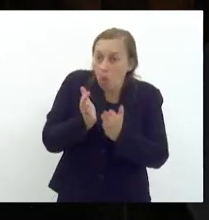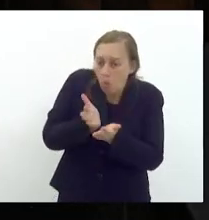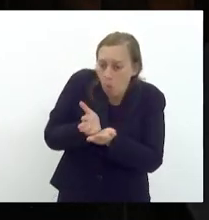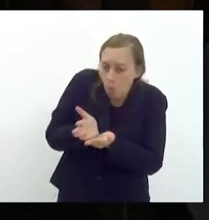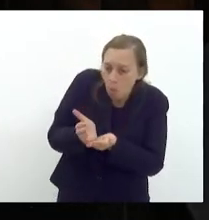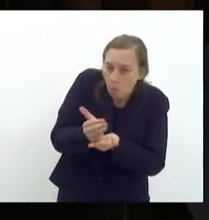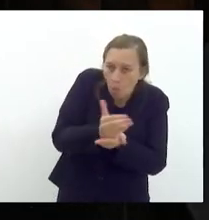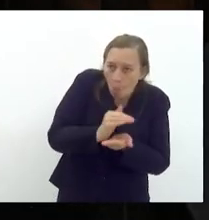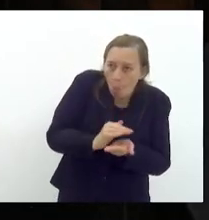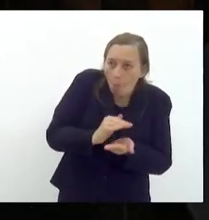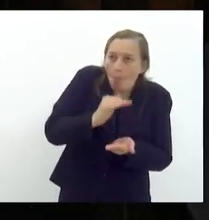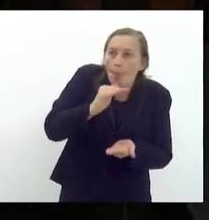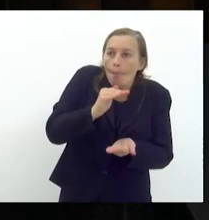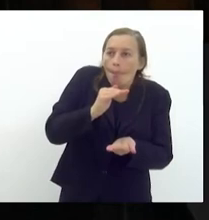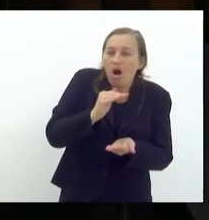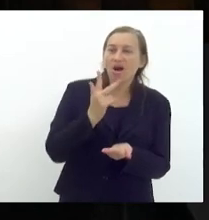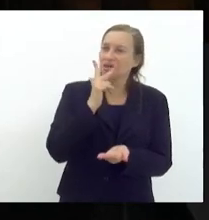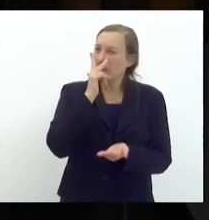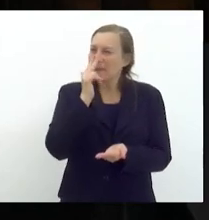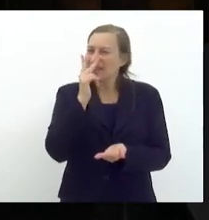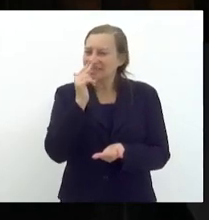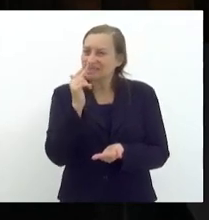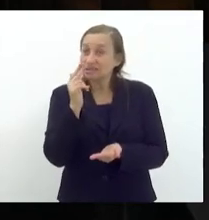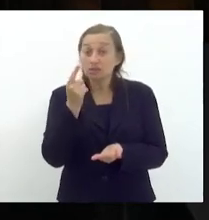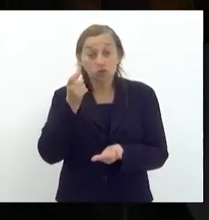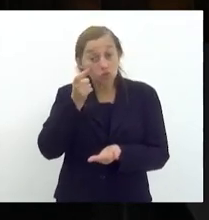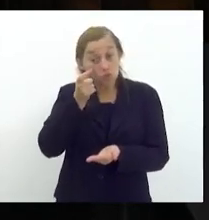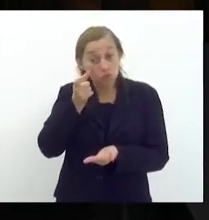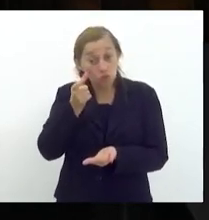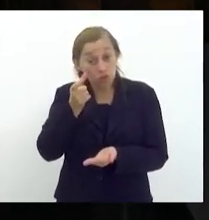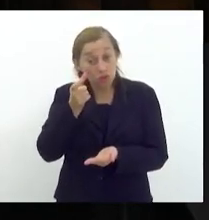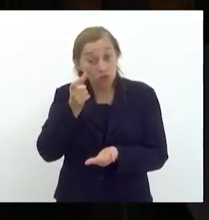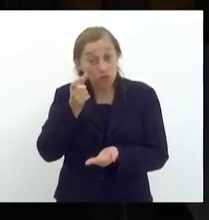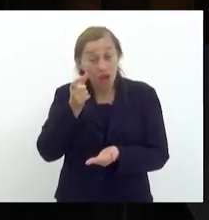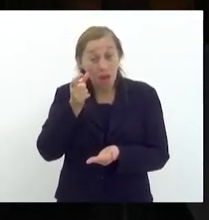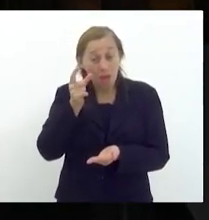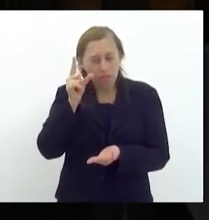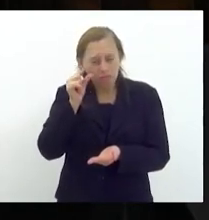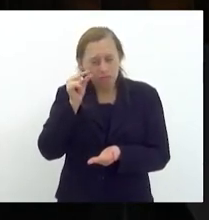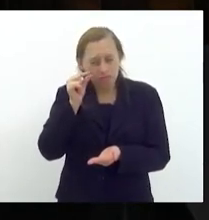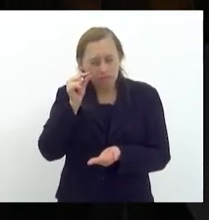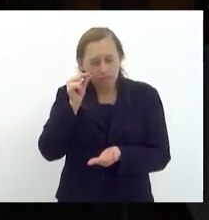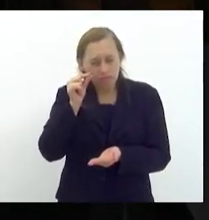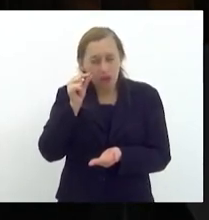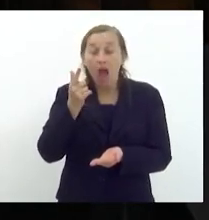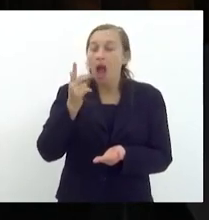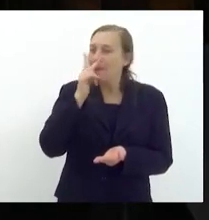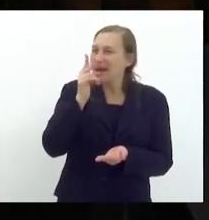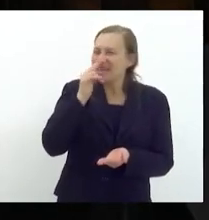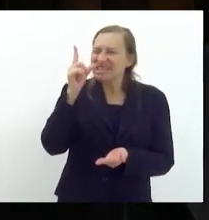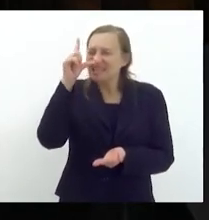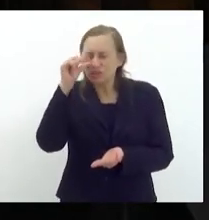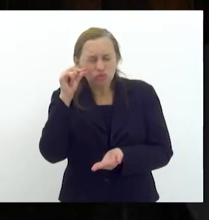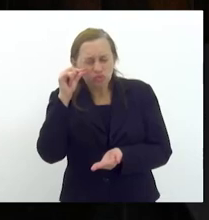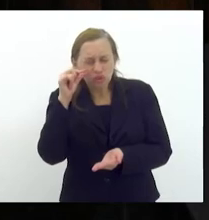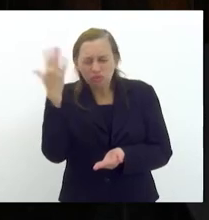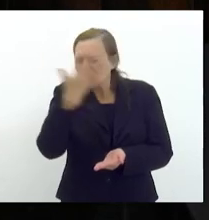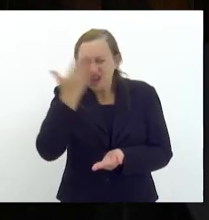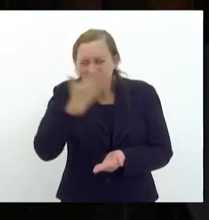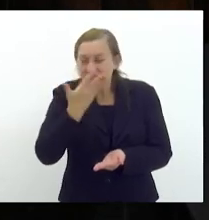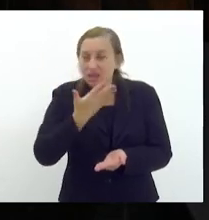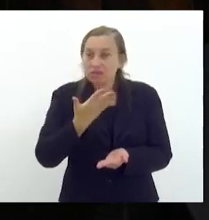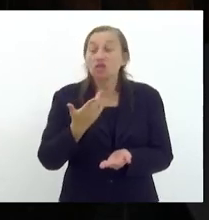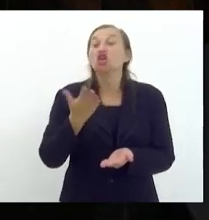nossa receita e parece que a gente tá de olho fechado já falei aqui anteriormente no